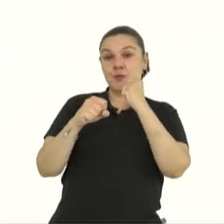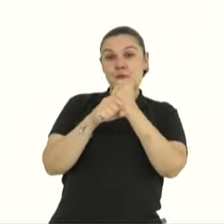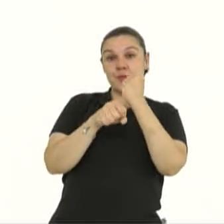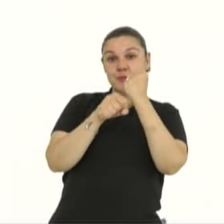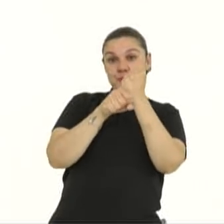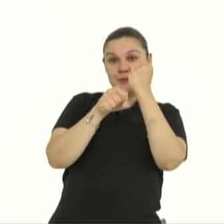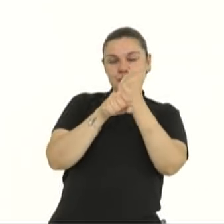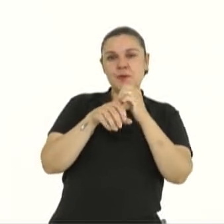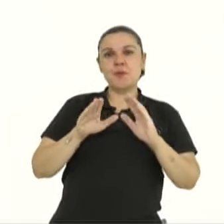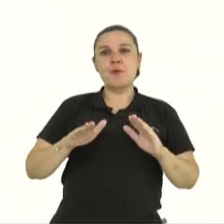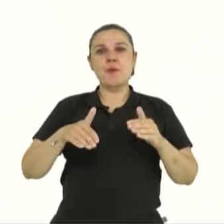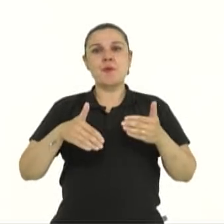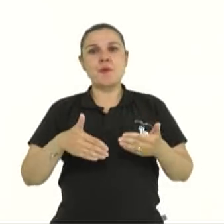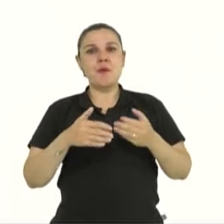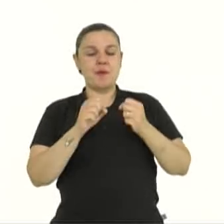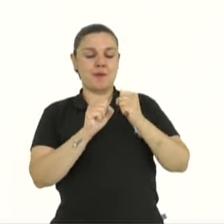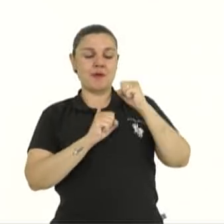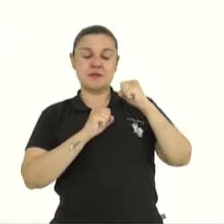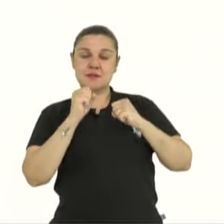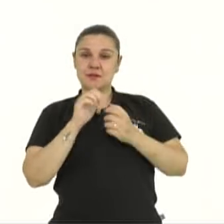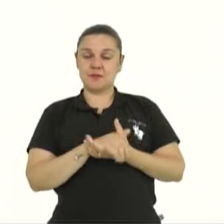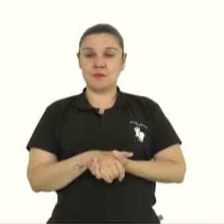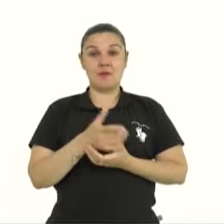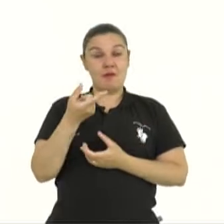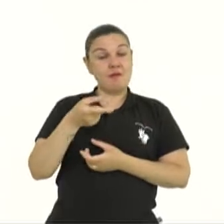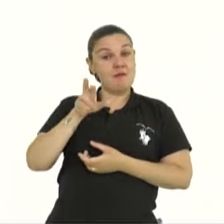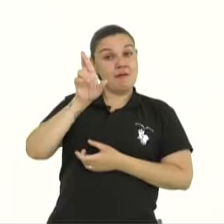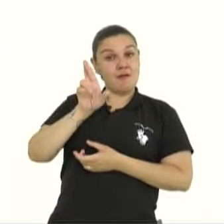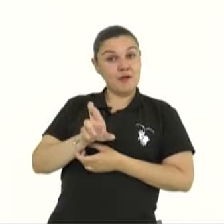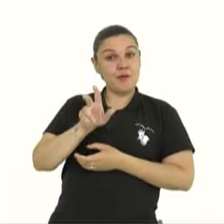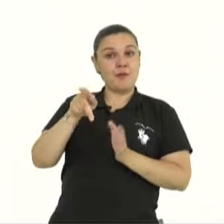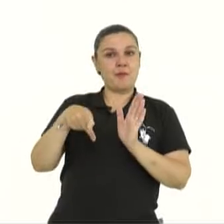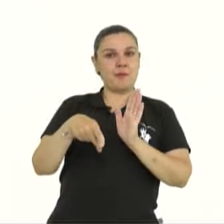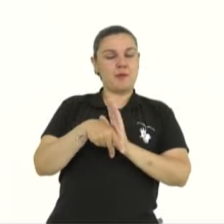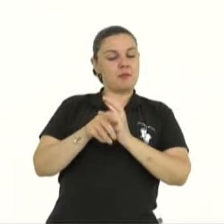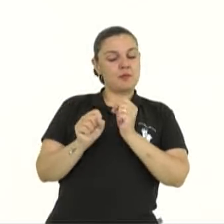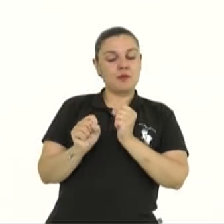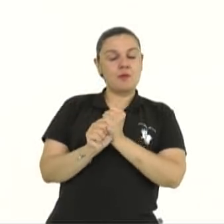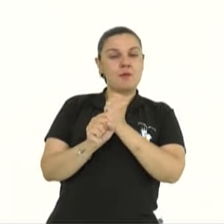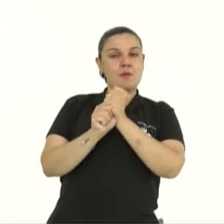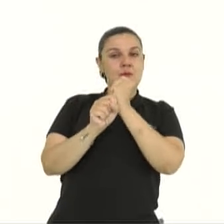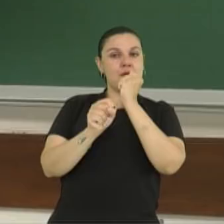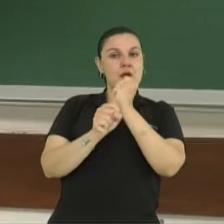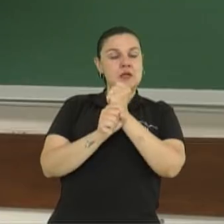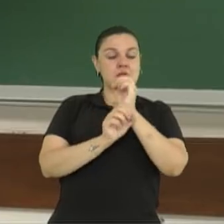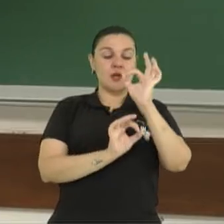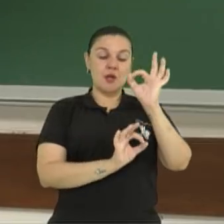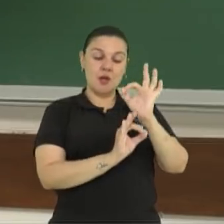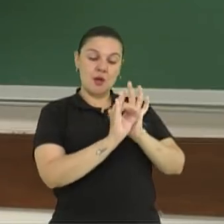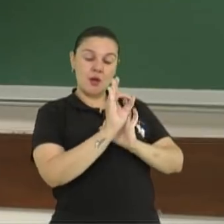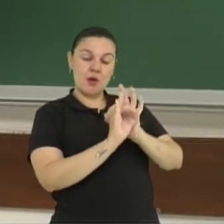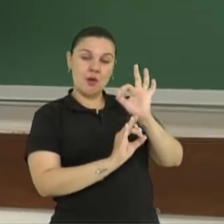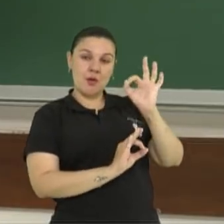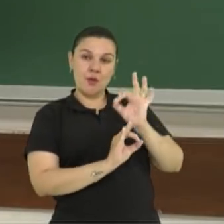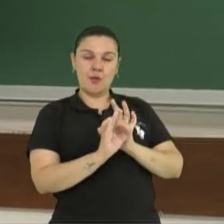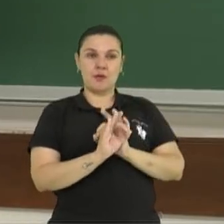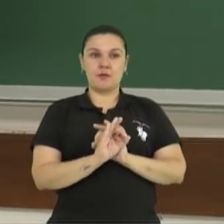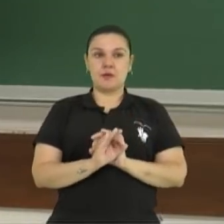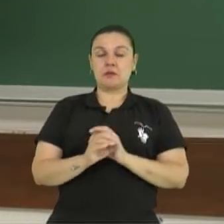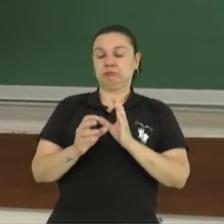construção. Que indústria é essa? Ela é responsável pela construção e o planejamento